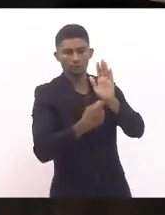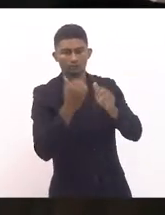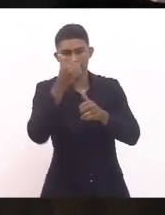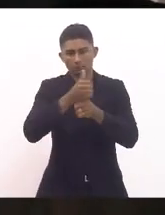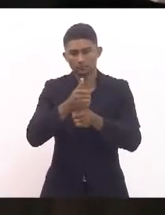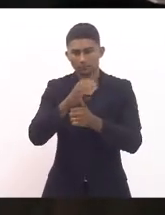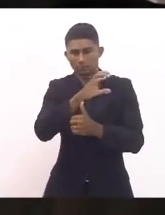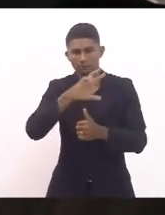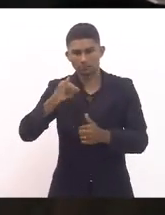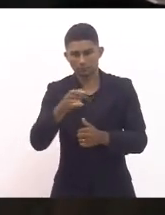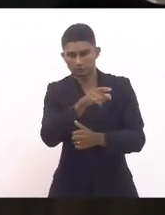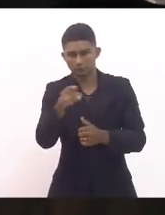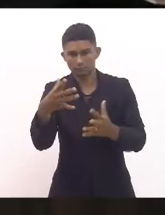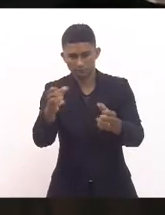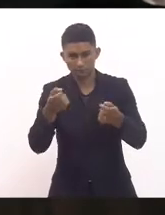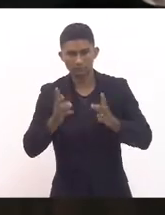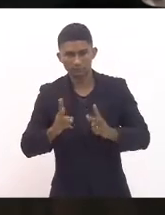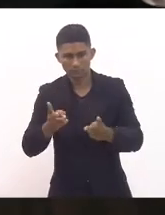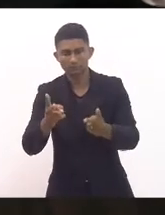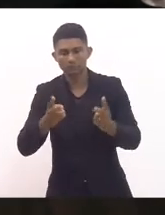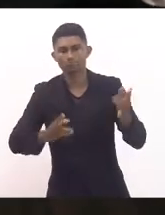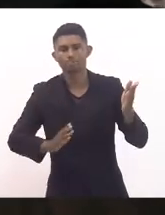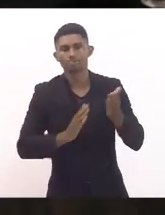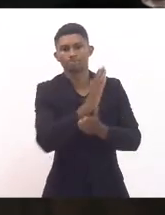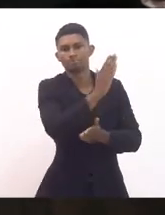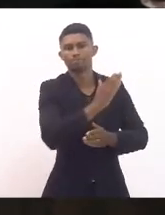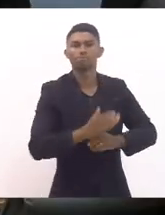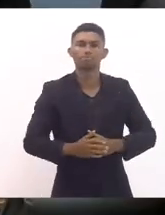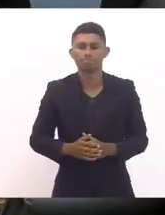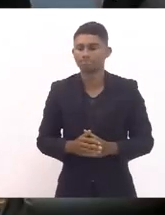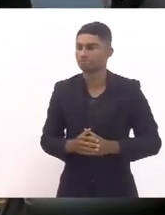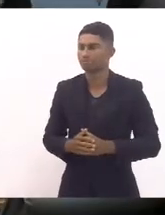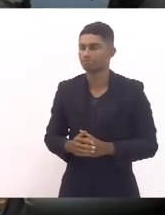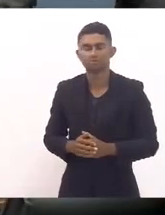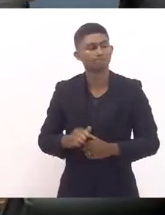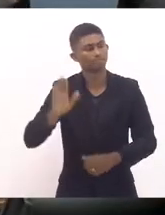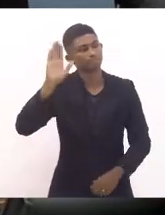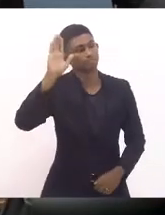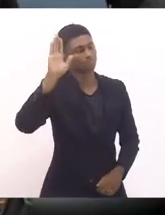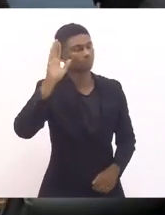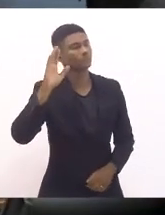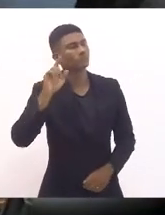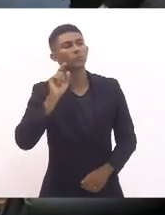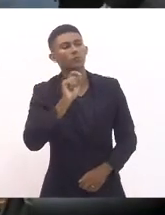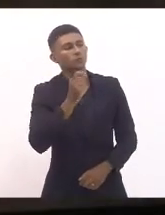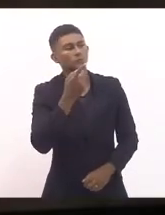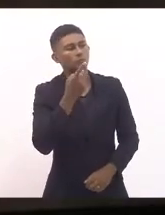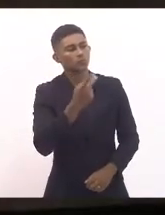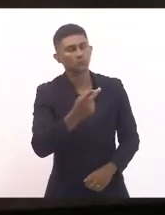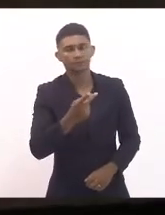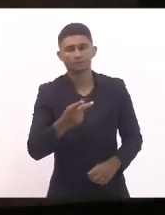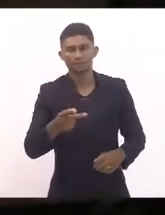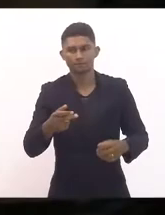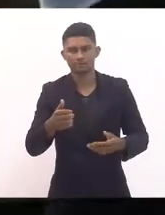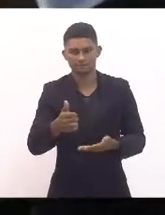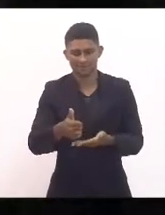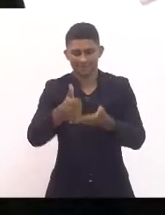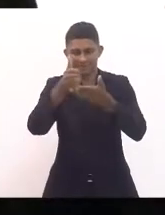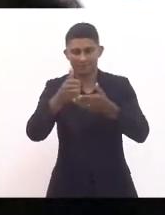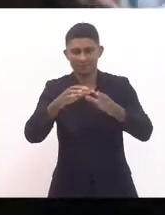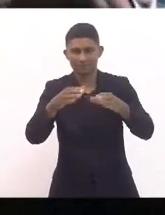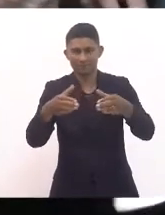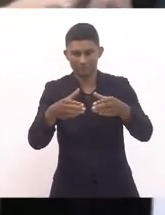aprovam, permaneçam como estão, aprovado, vai ao autógrafo. Pela ordem, presidente. Só fazer um registro aqui. Recebi da assessoria do deputado Léo